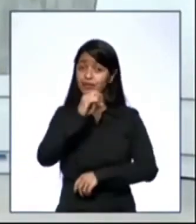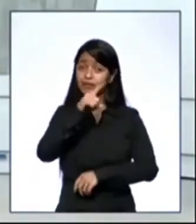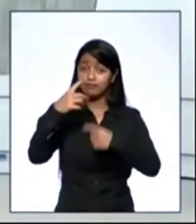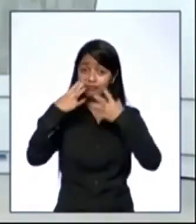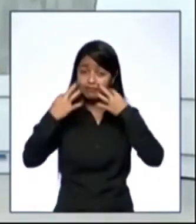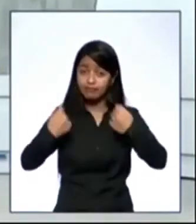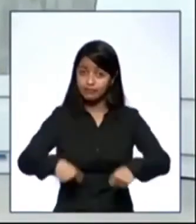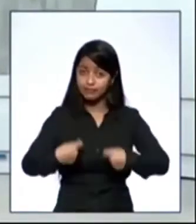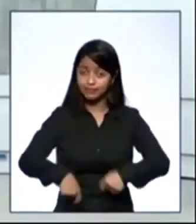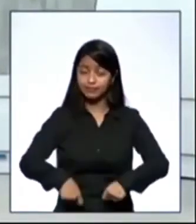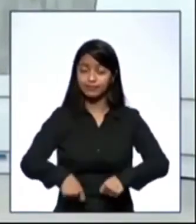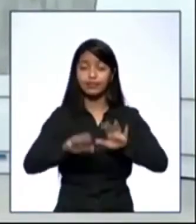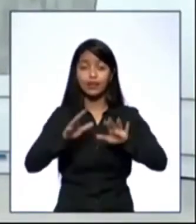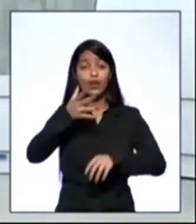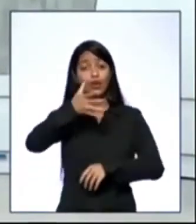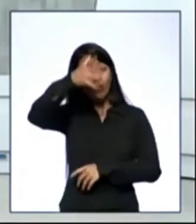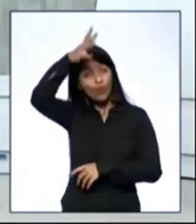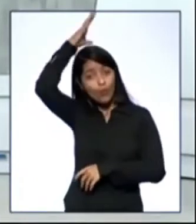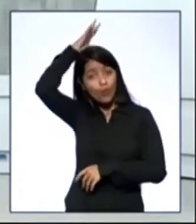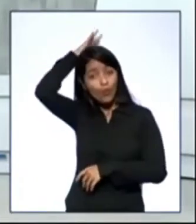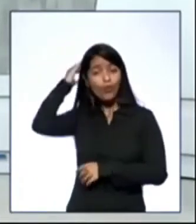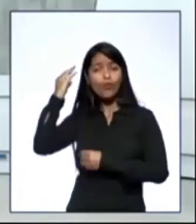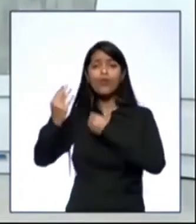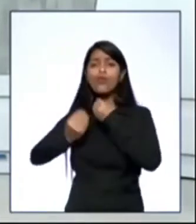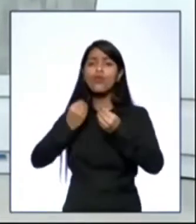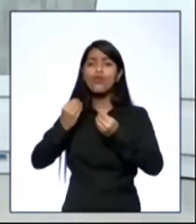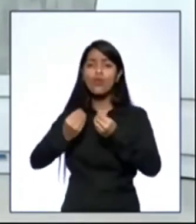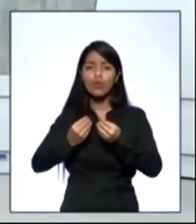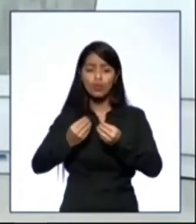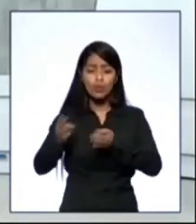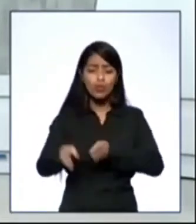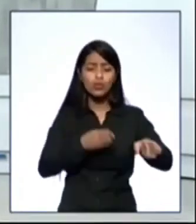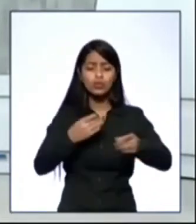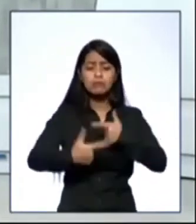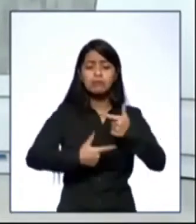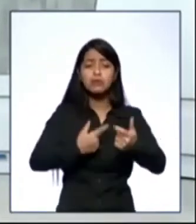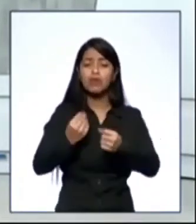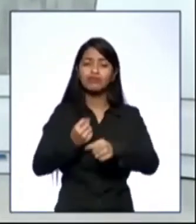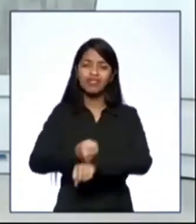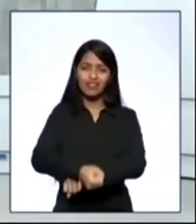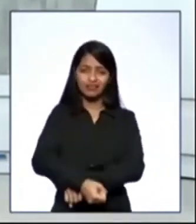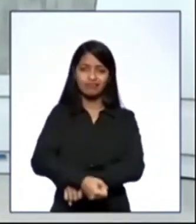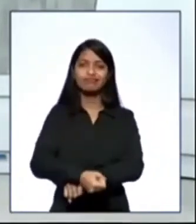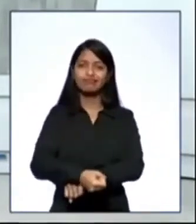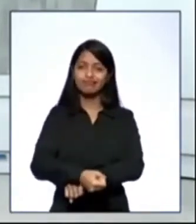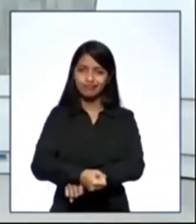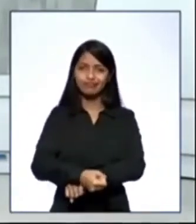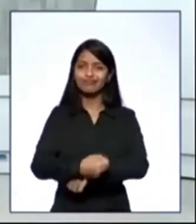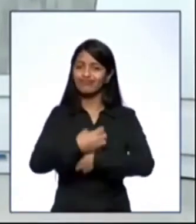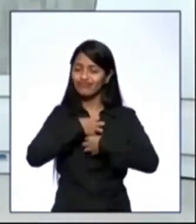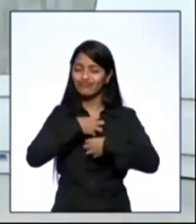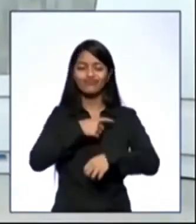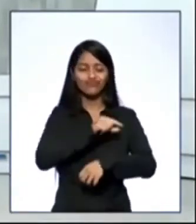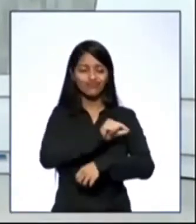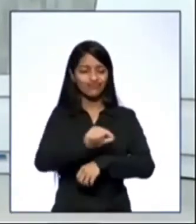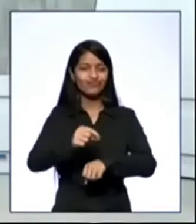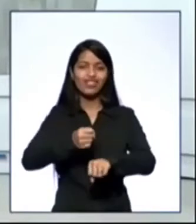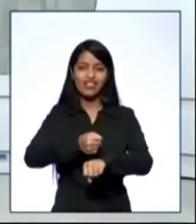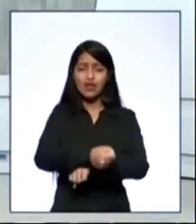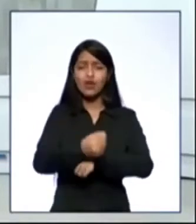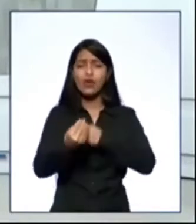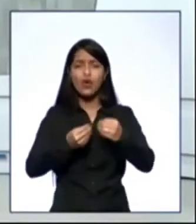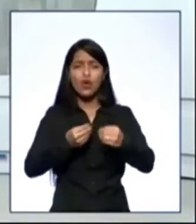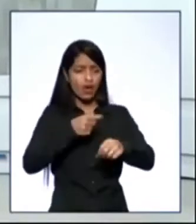significativas. Roma vive em cima do modo de produção escravista. E esse modo de produção escravista nasce das